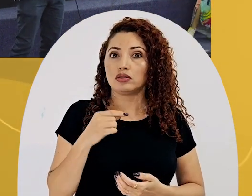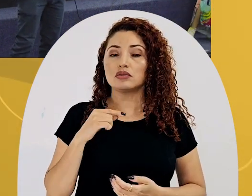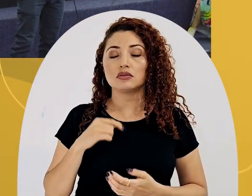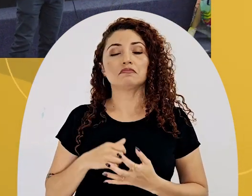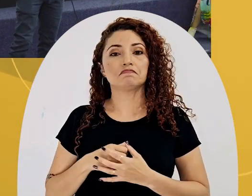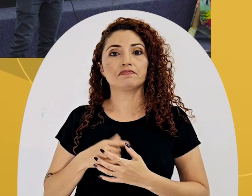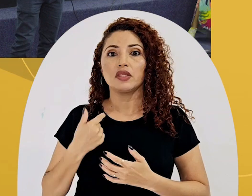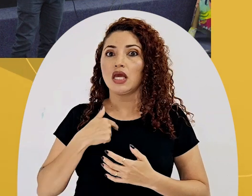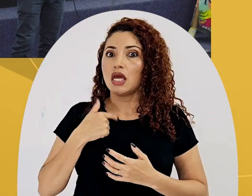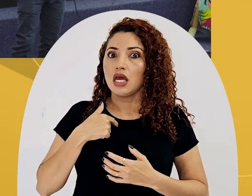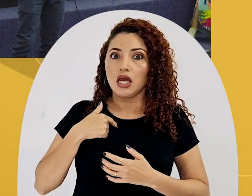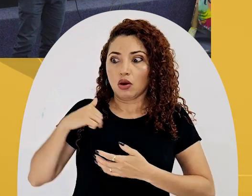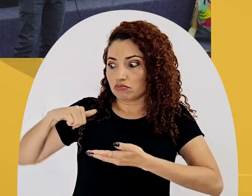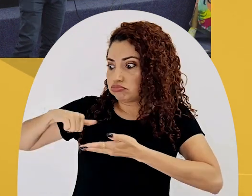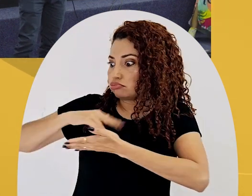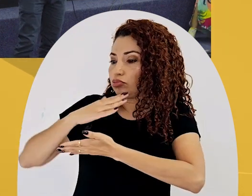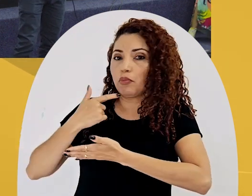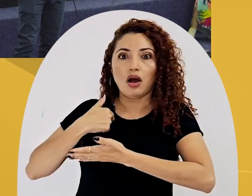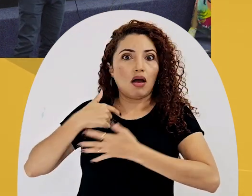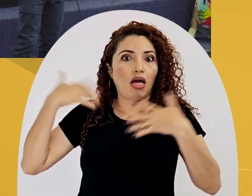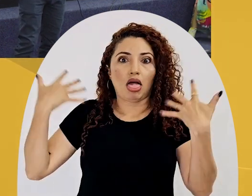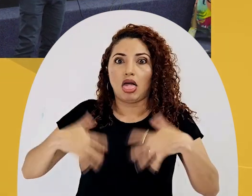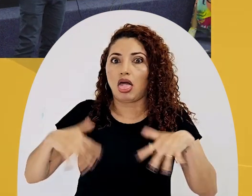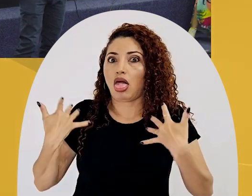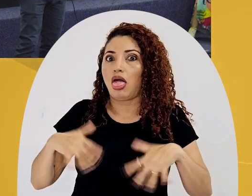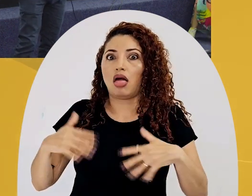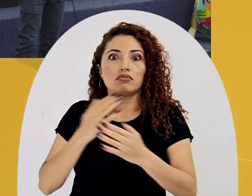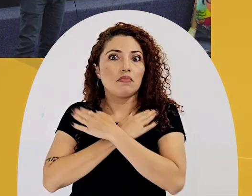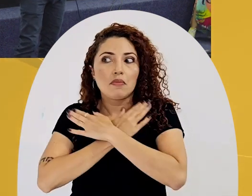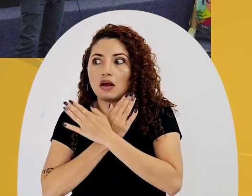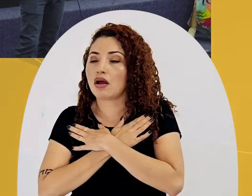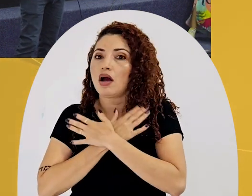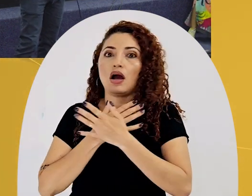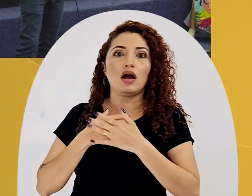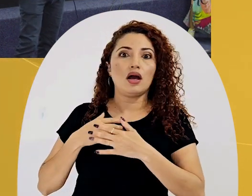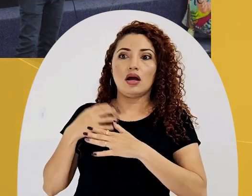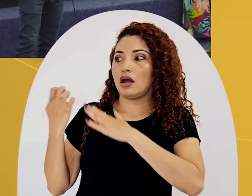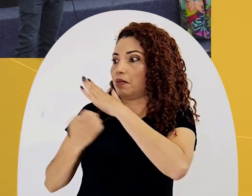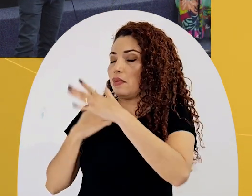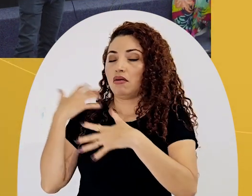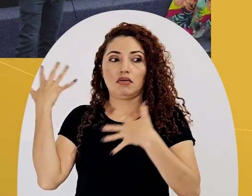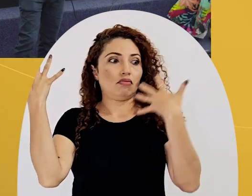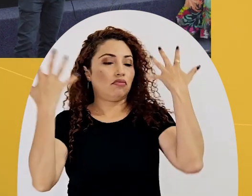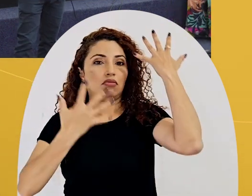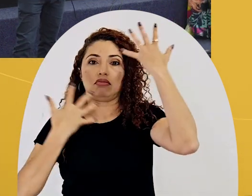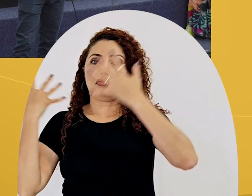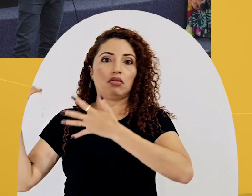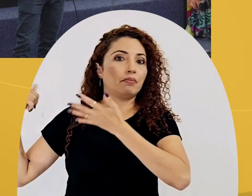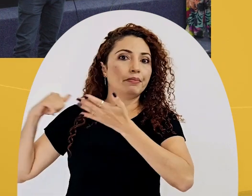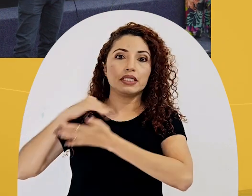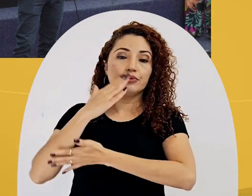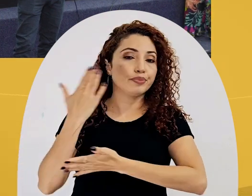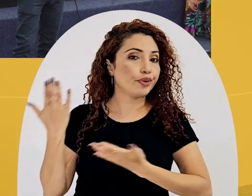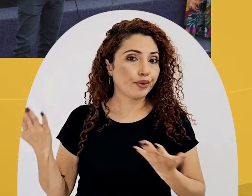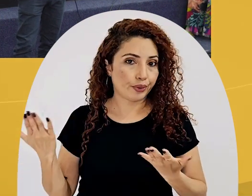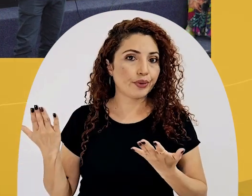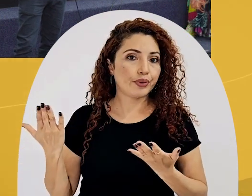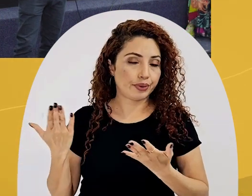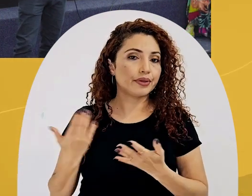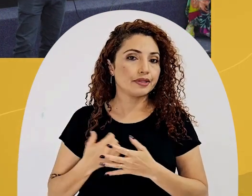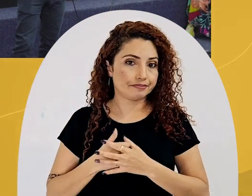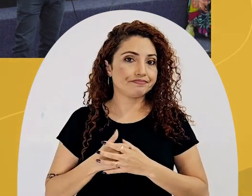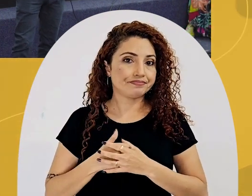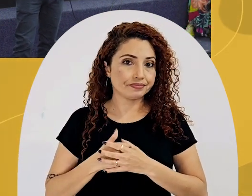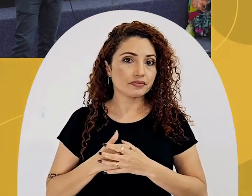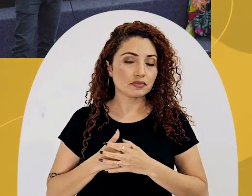anos. Na época eu fiquei super apavorado, porque eu estava desempregado. E a empresa não soube lidar com isso, né? E isso não